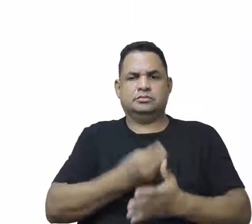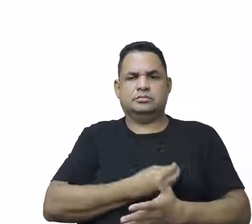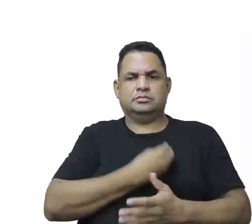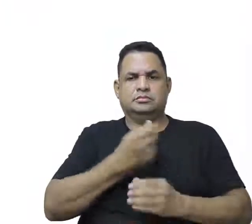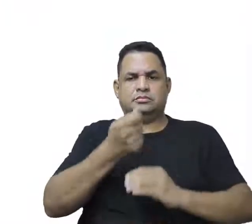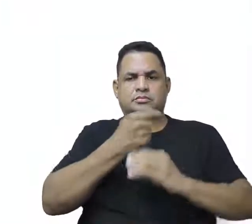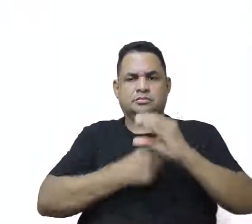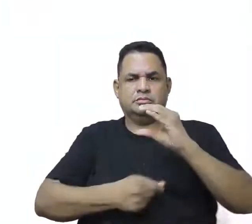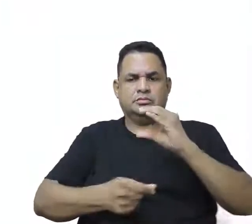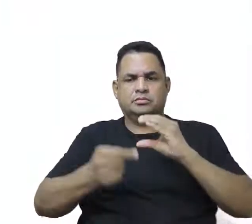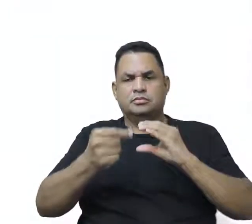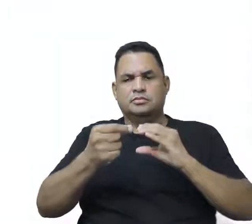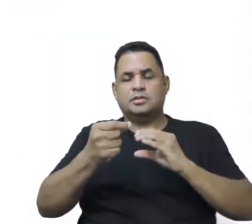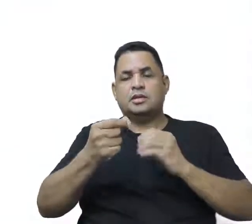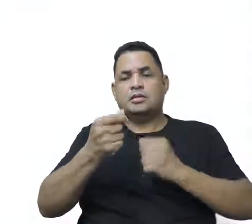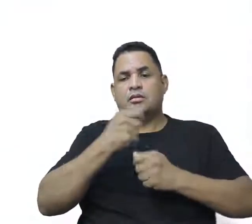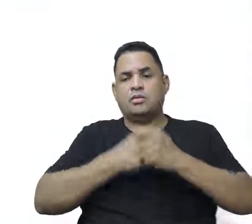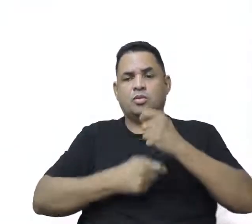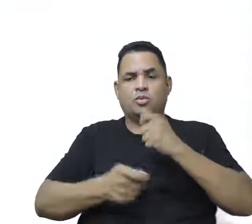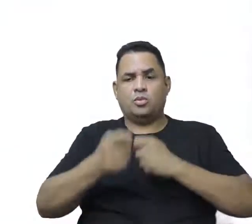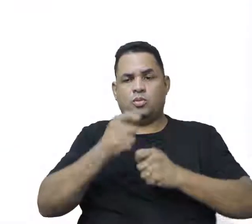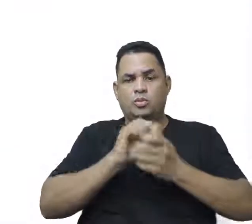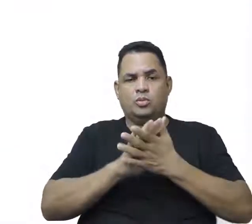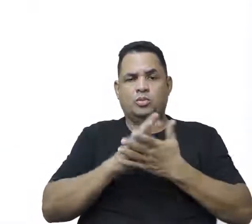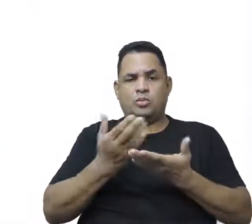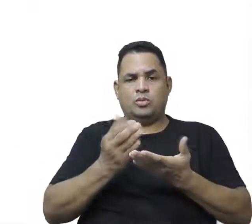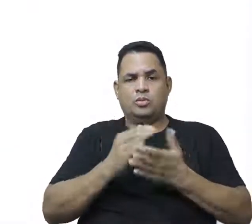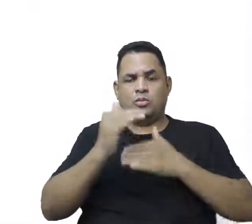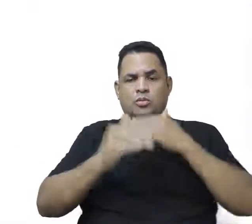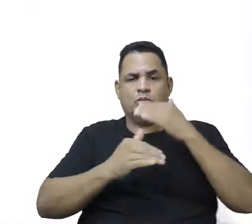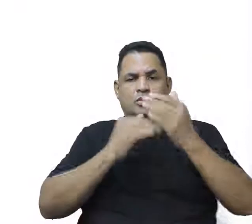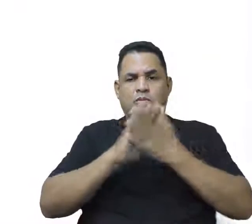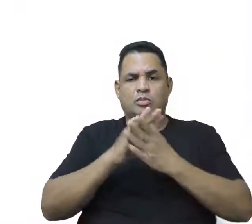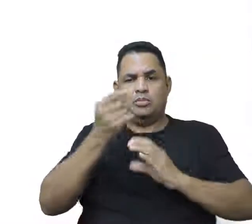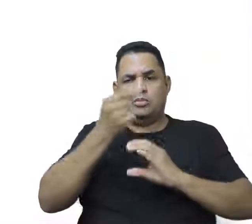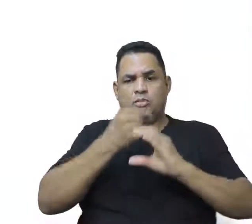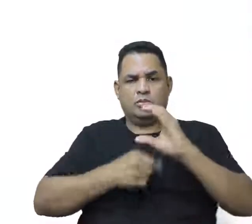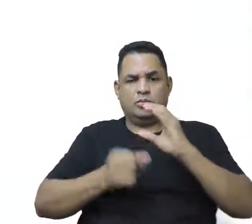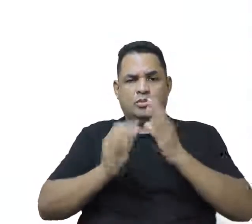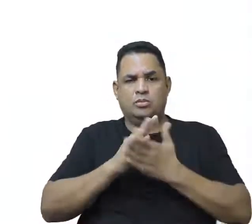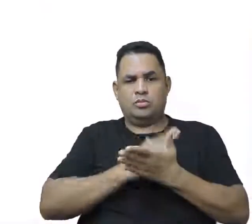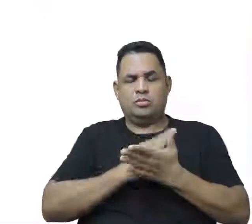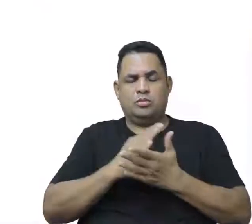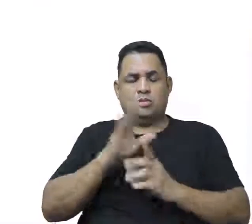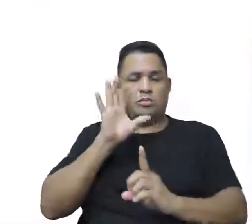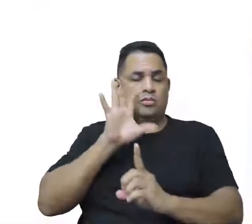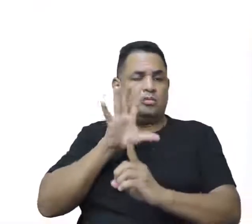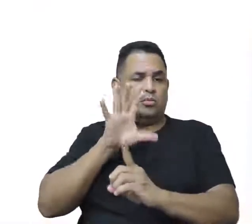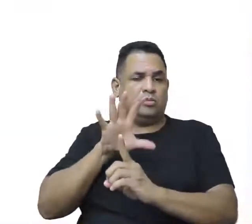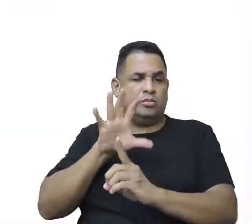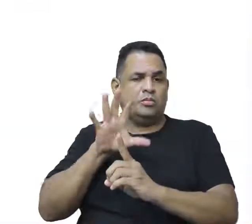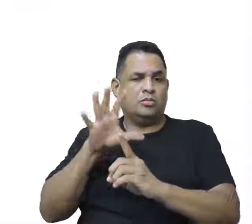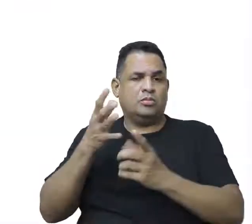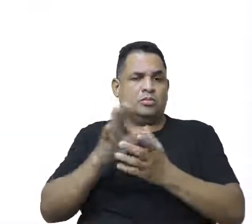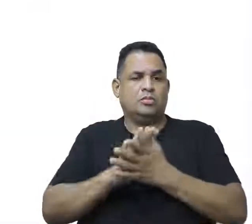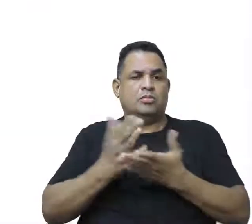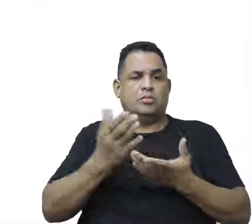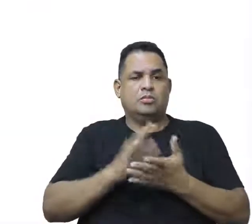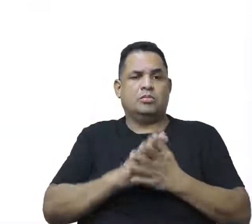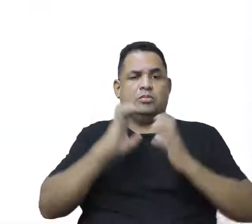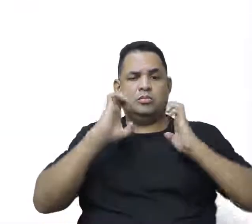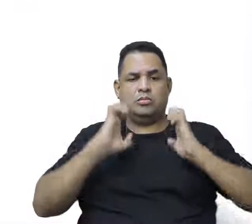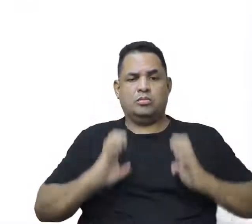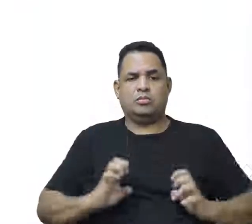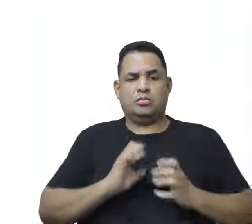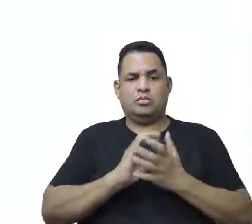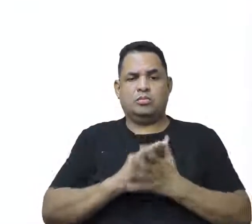econômica racionalizada e burguesa e o desenvolvimento do capitalismo tiveram uma influência muito grande dessa